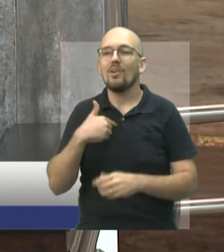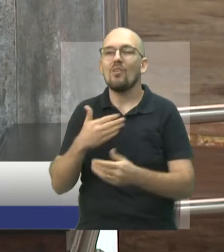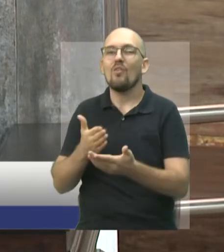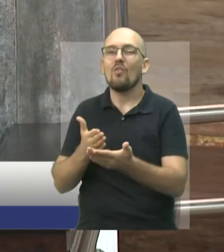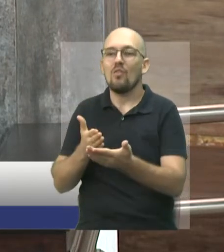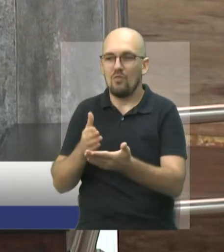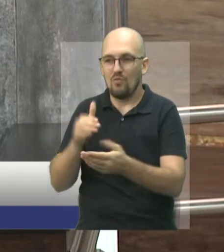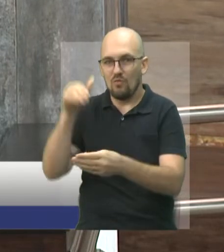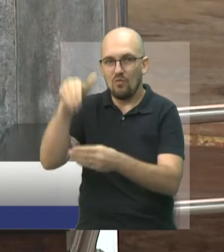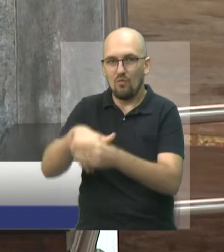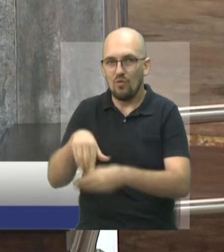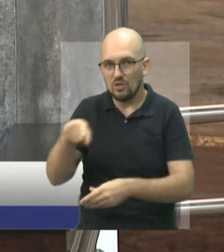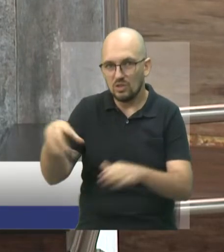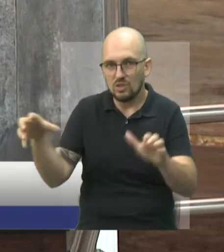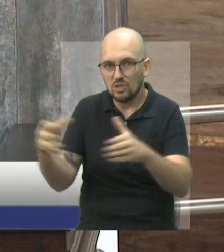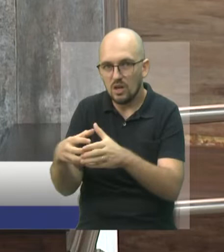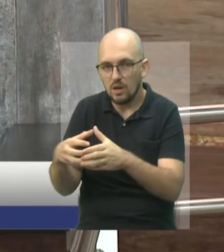que